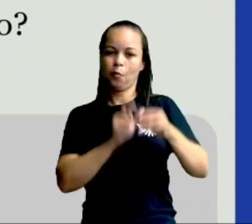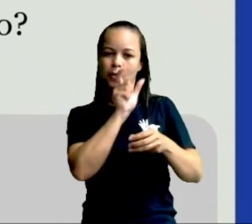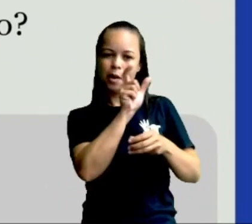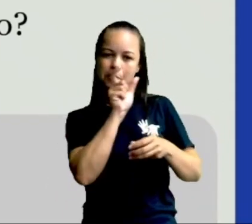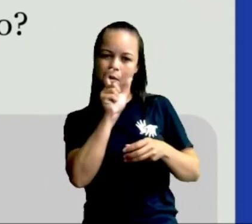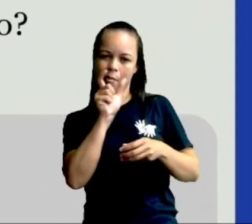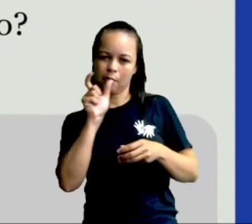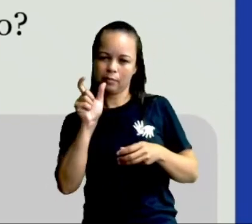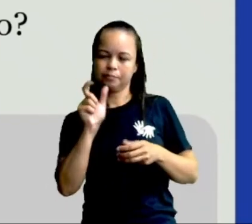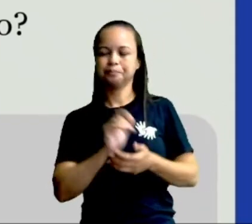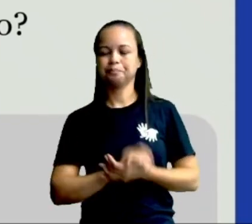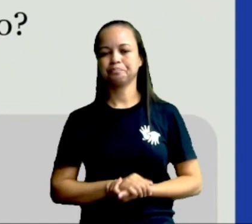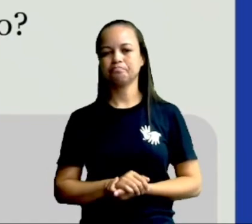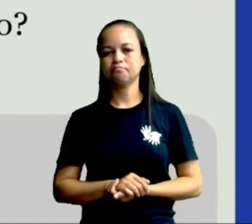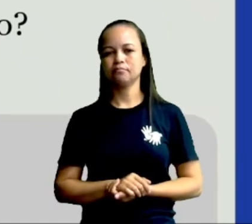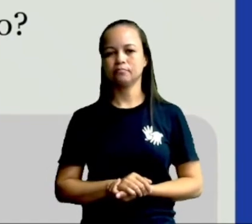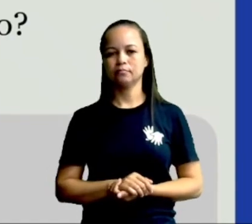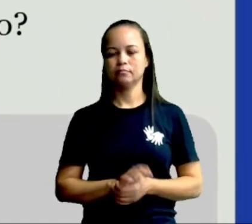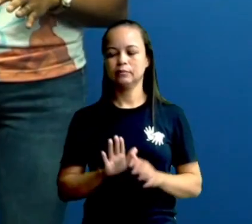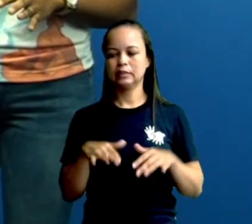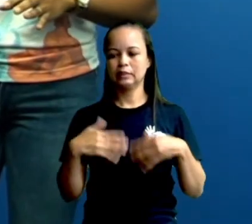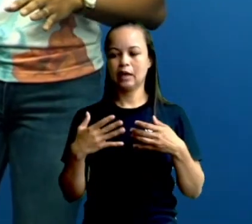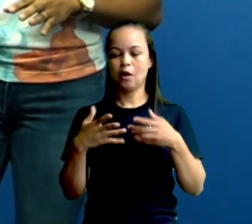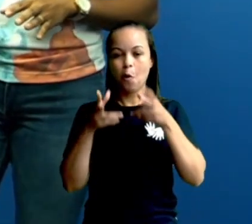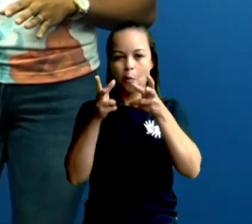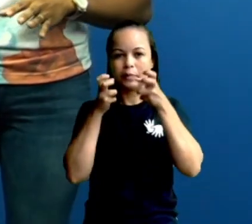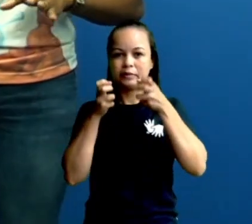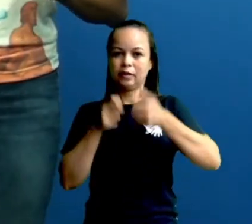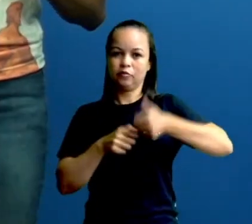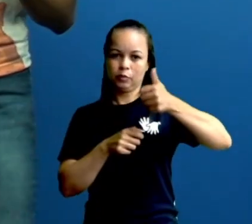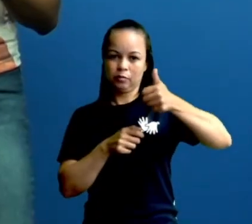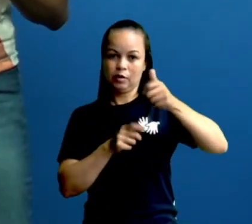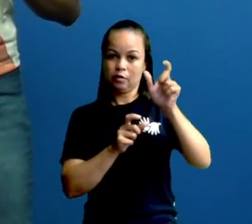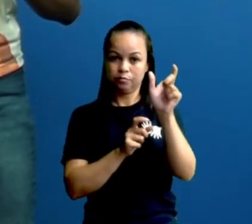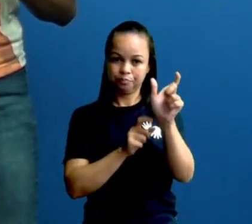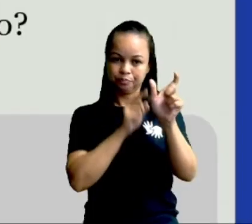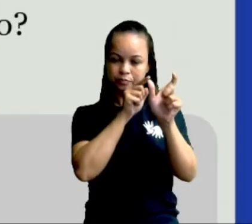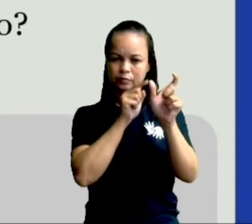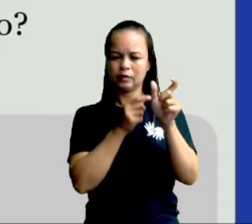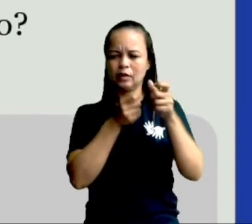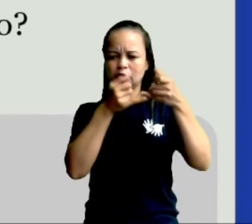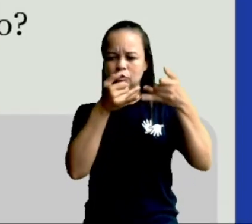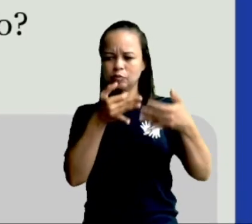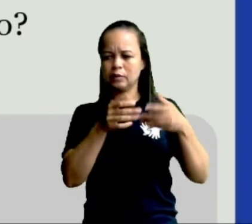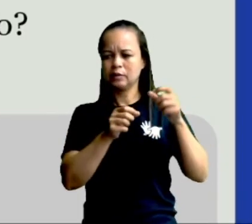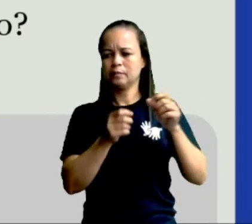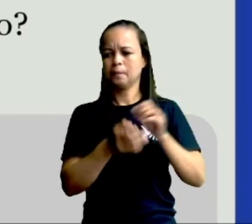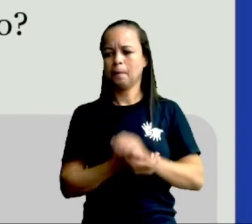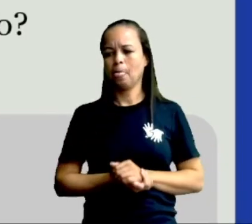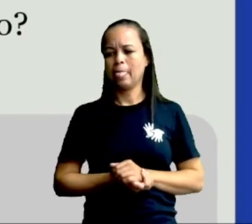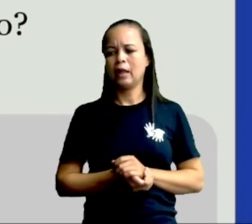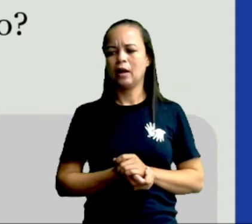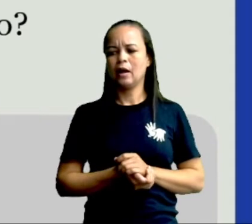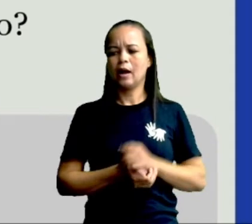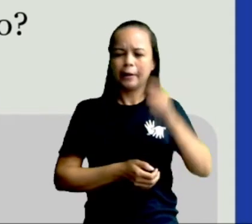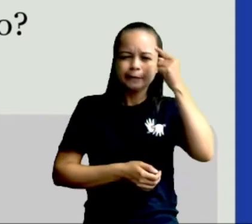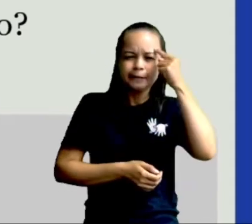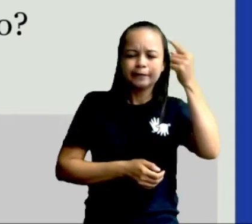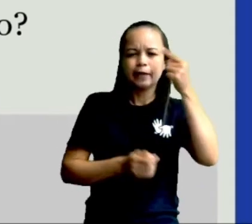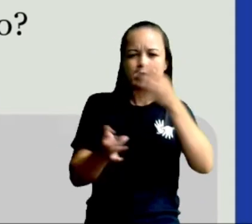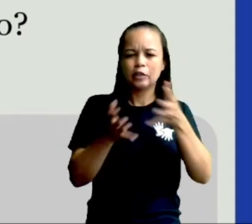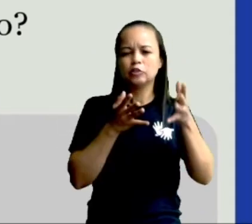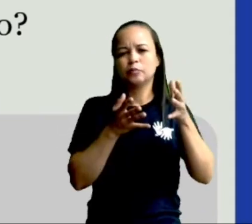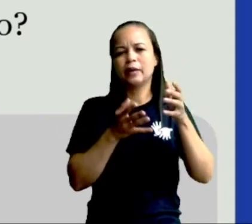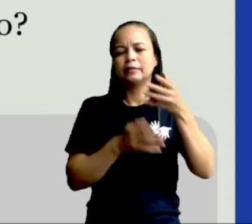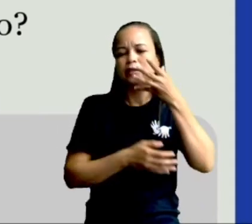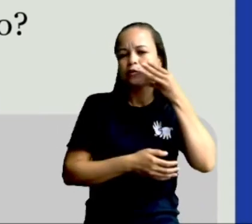balãozinho? Bom, dá uma olhadinha nesse primeiro, porque ele diz assim, qual é a ideia que expressa nesse